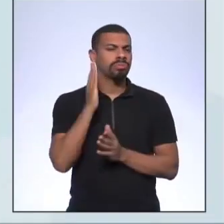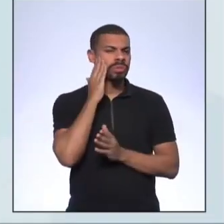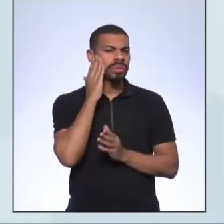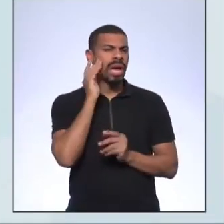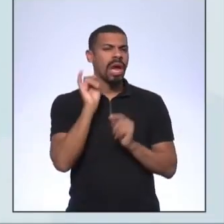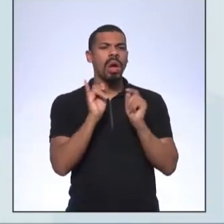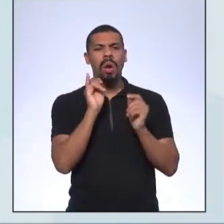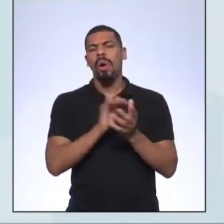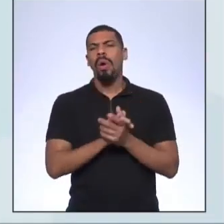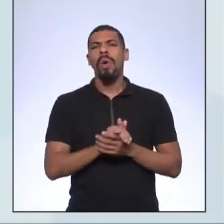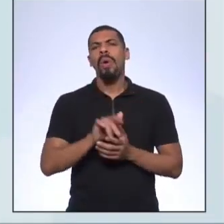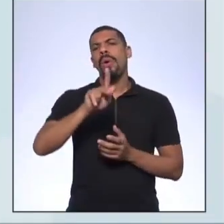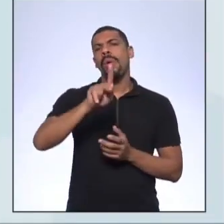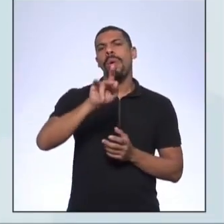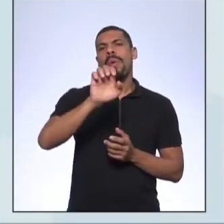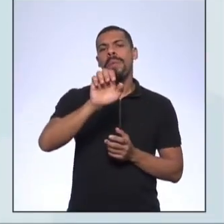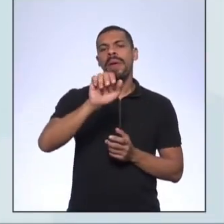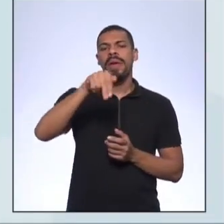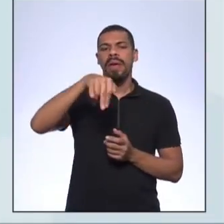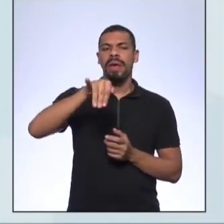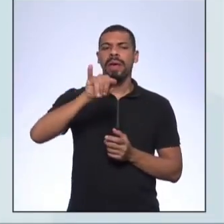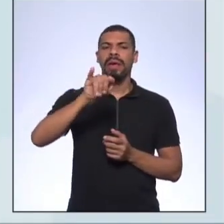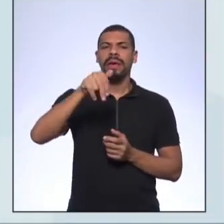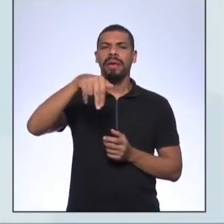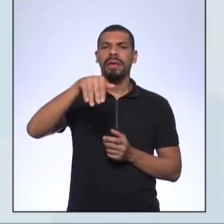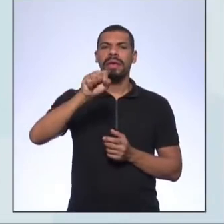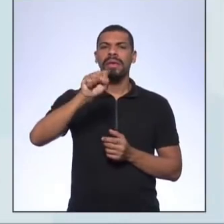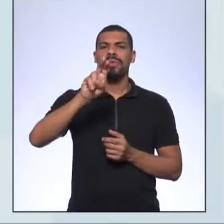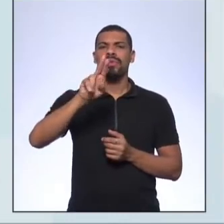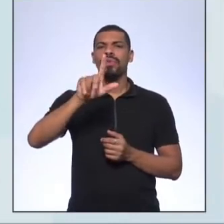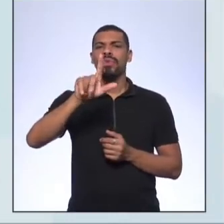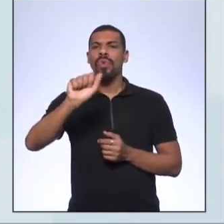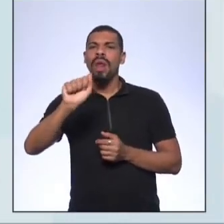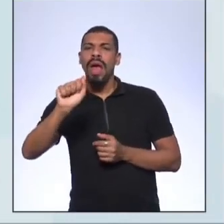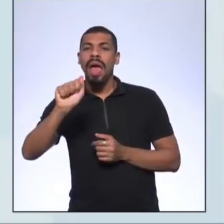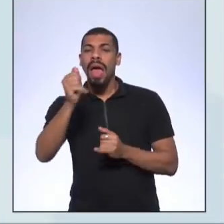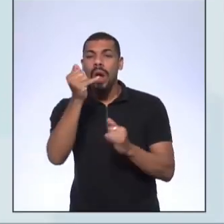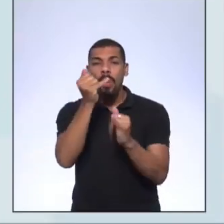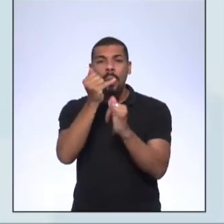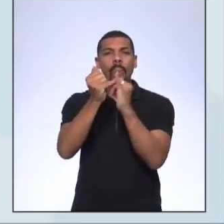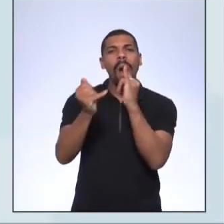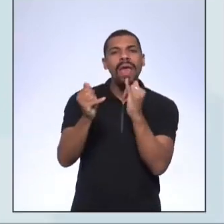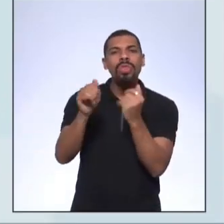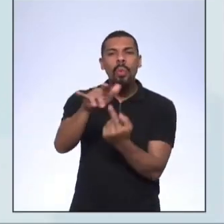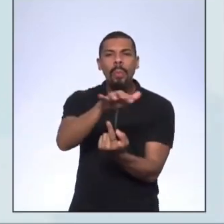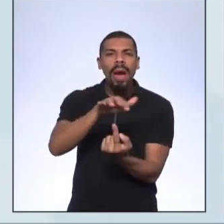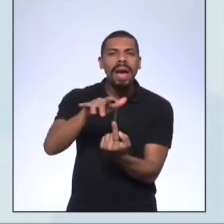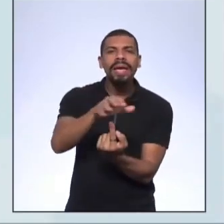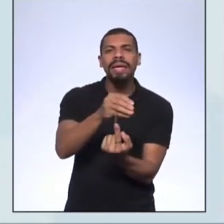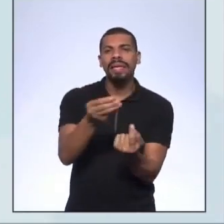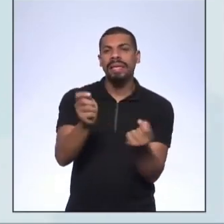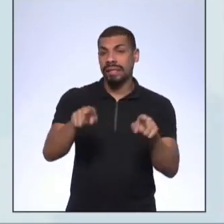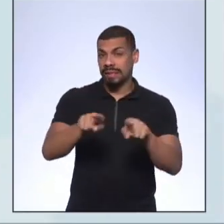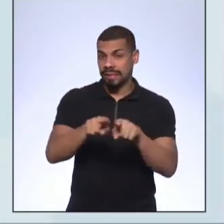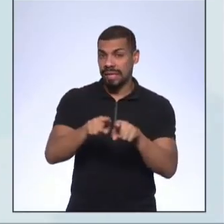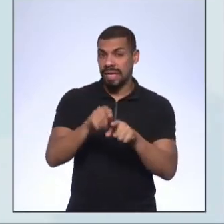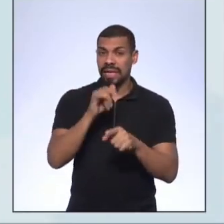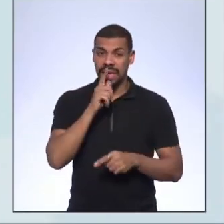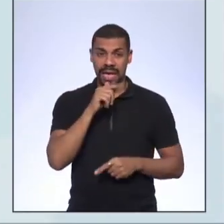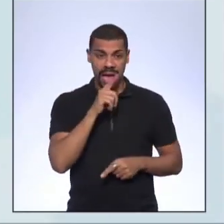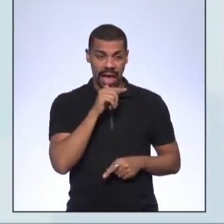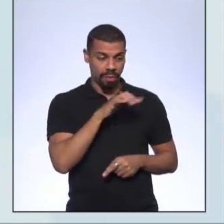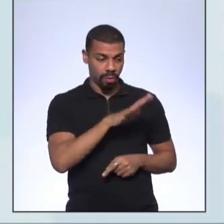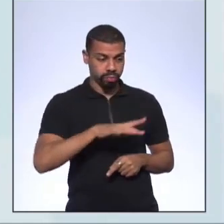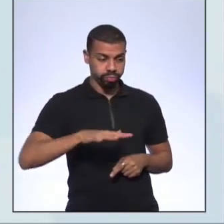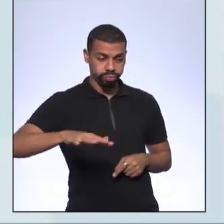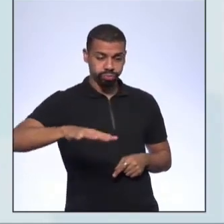uma península é uma quase ilha. Eu costumo brincar que é isso, né, porque ela tem água